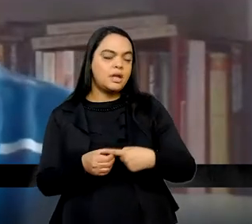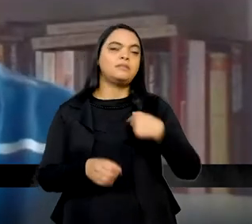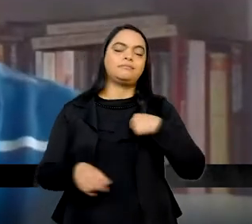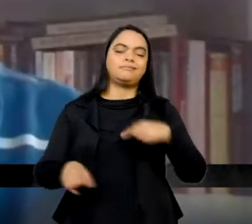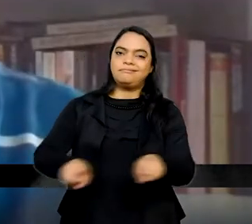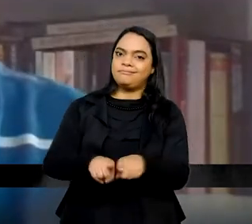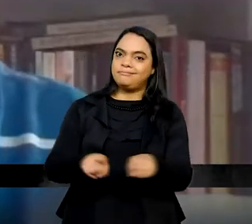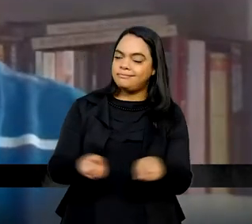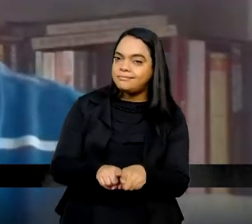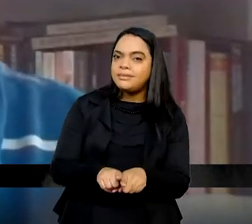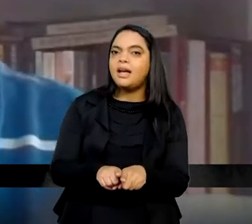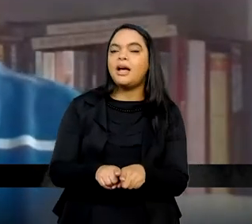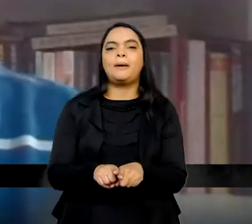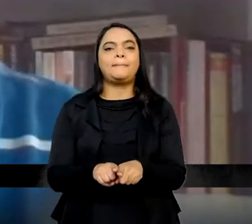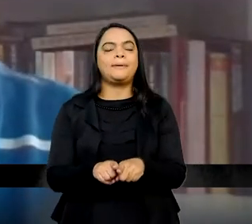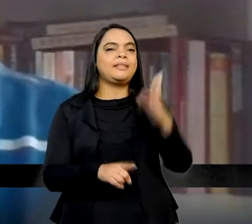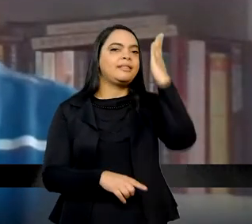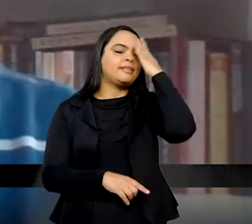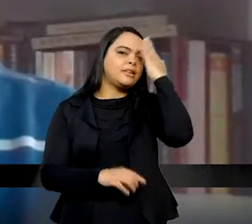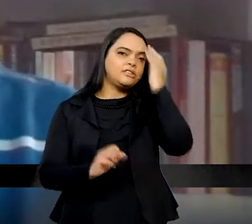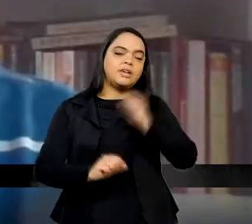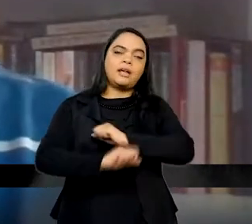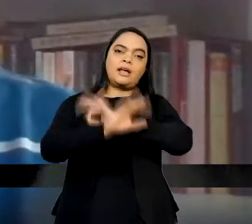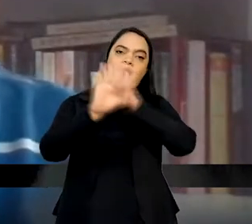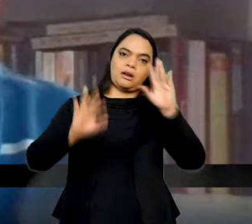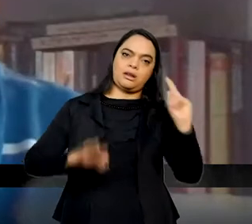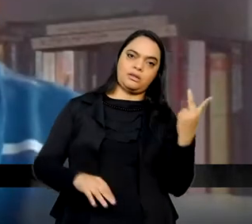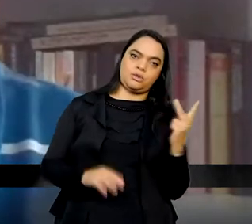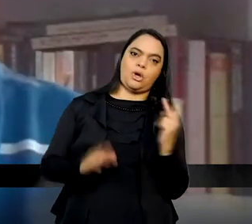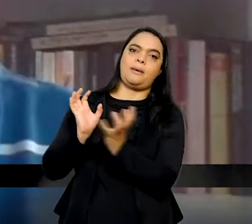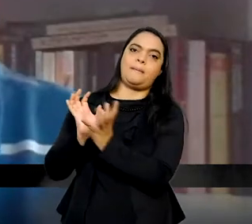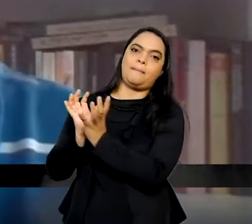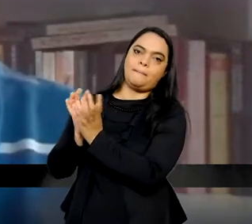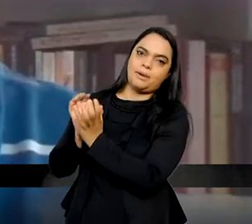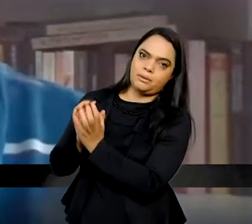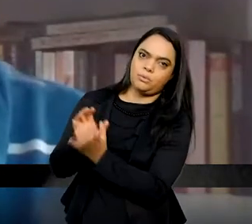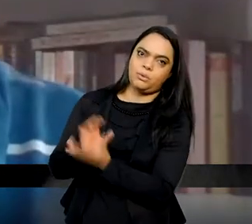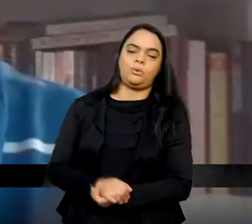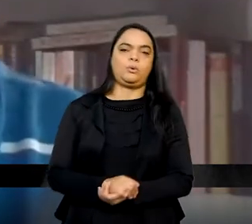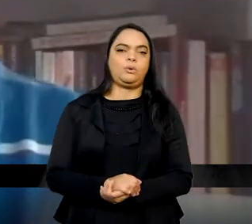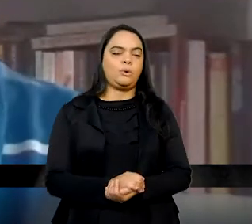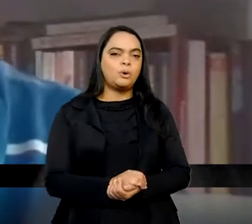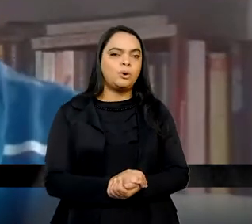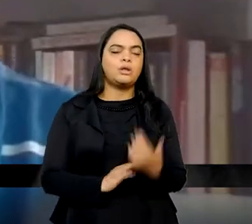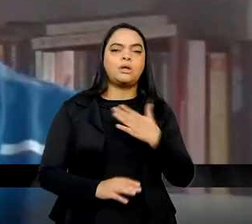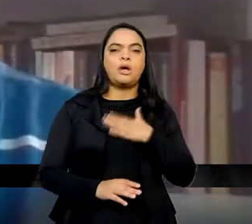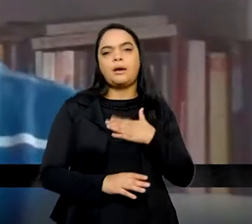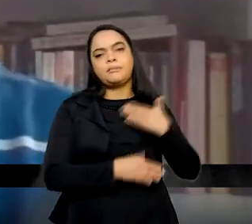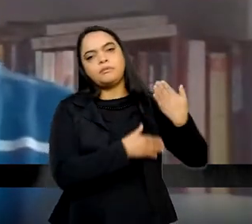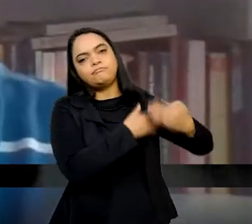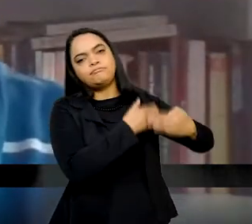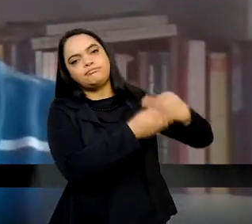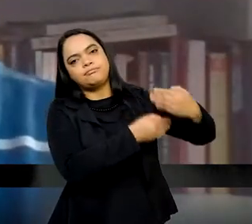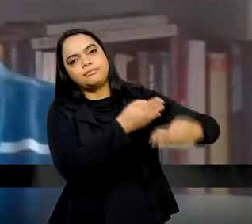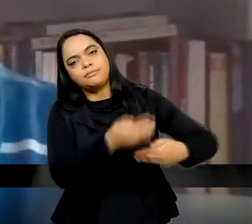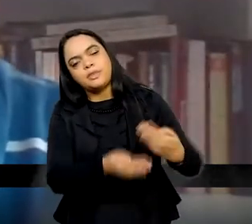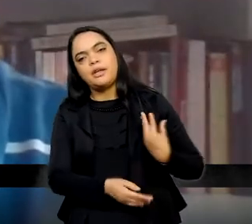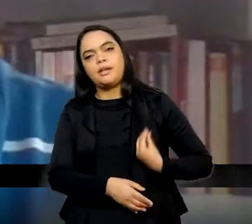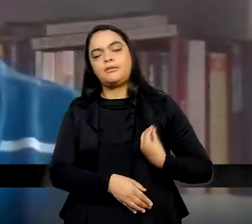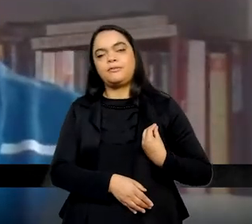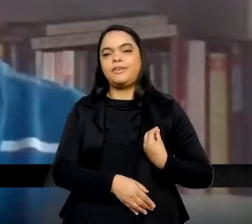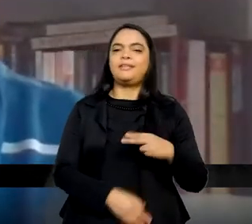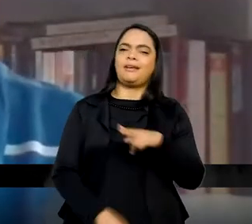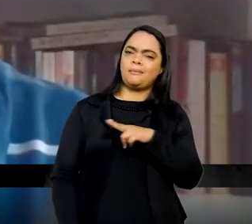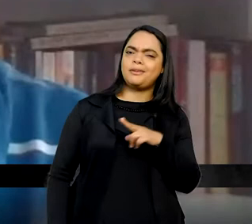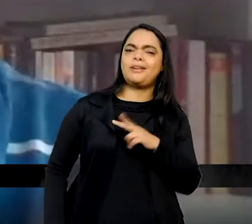levou também a entender a história de Pernambuco. Então, foi, a minha trajetória foi particular, foi muito particular, no